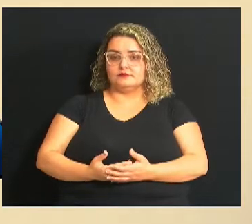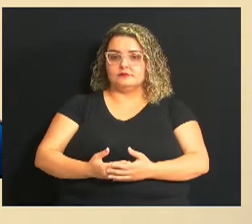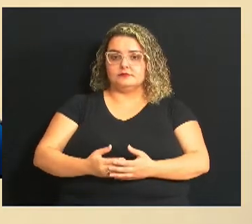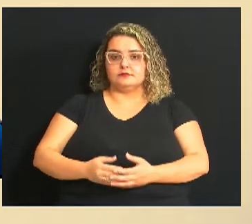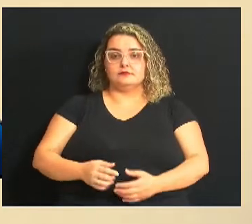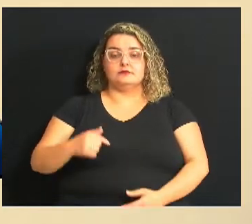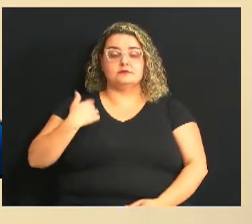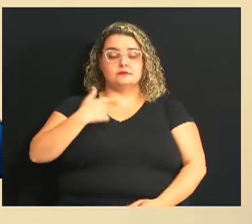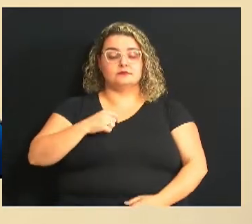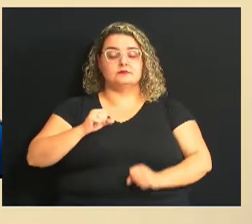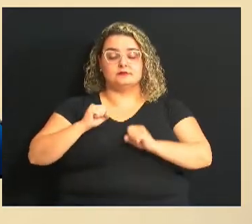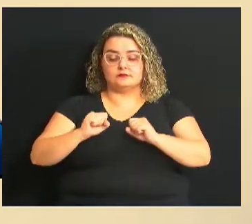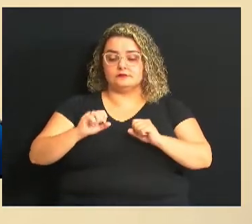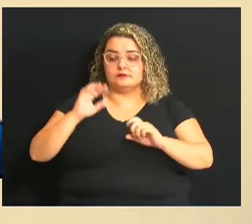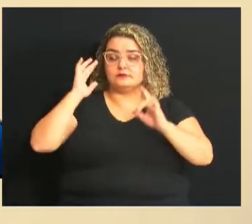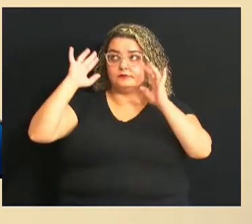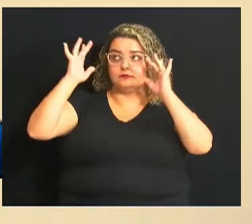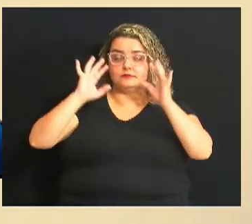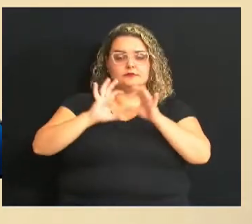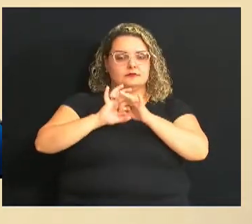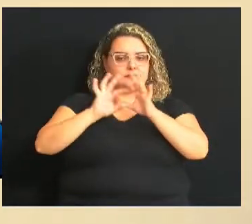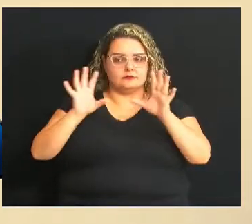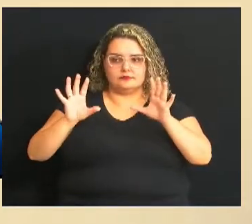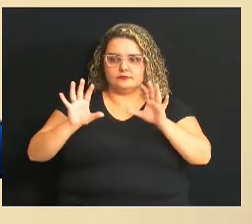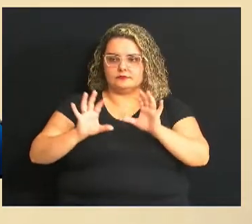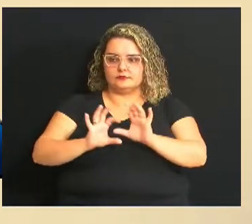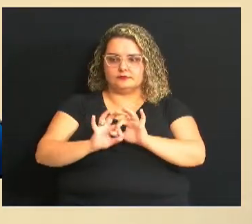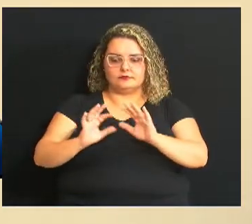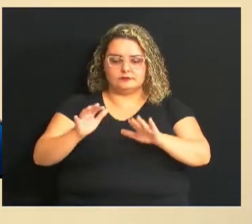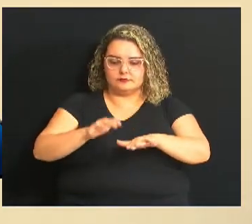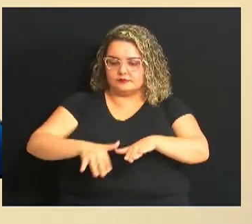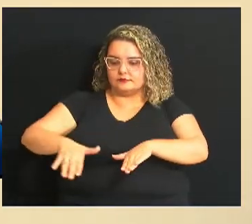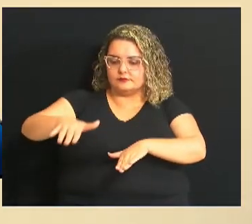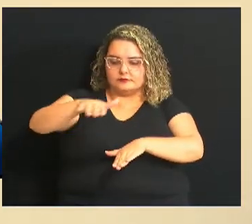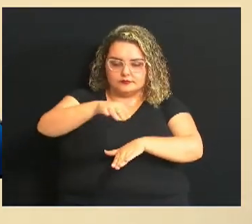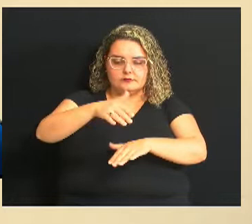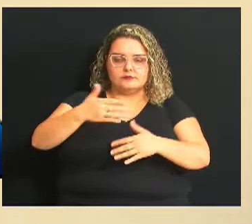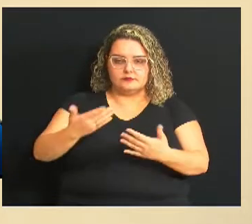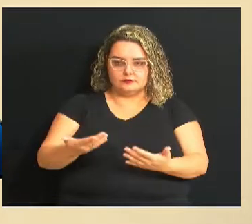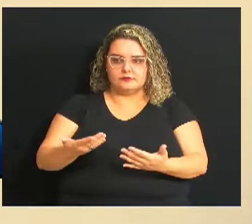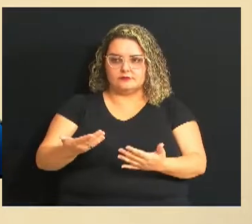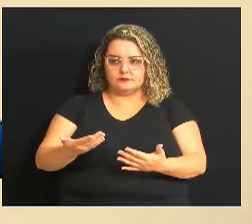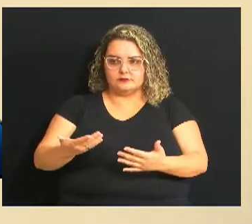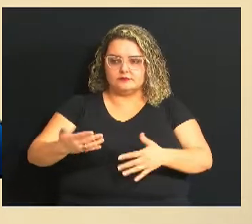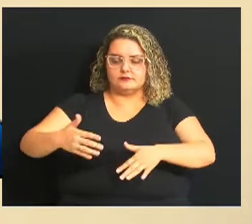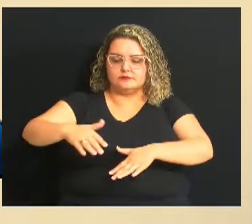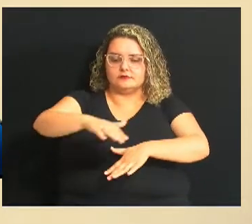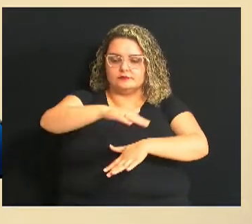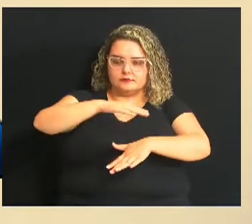livre, independente, soberano,